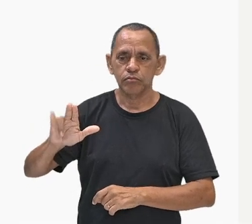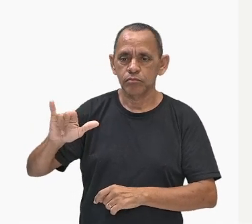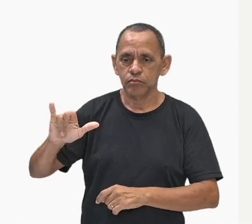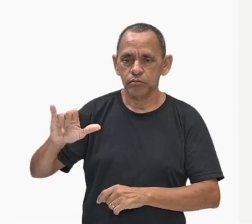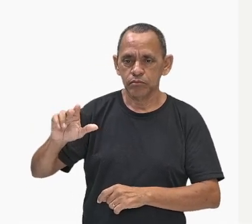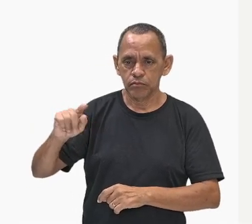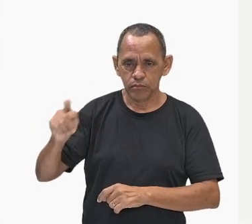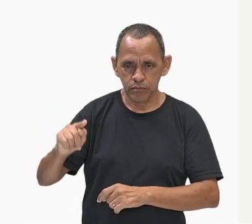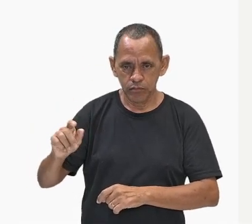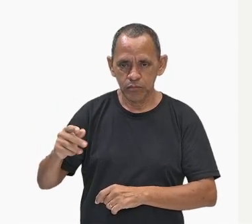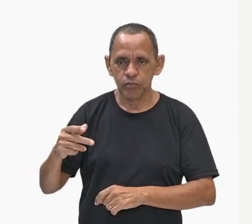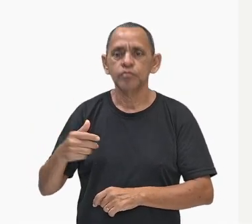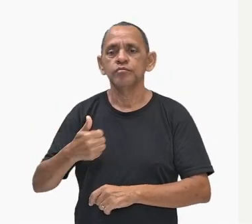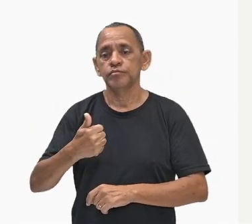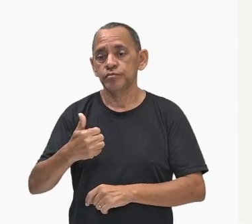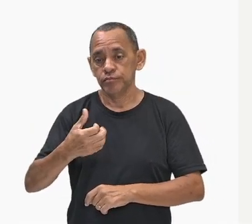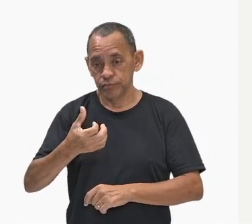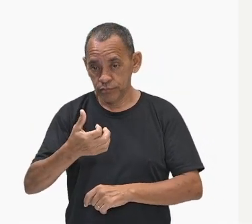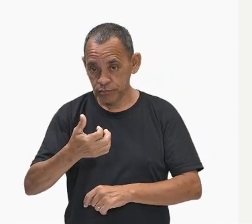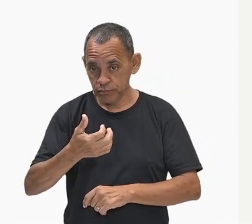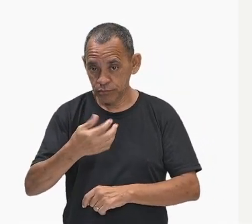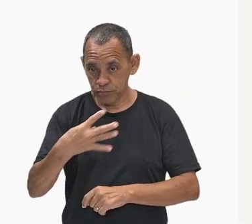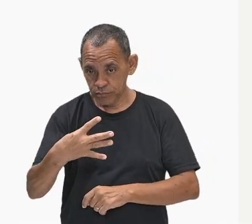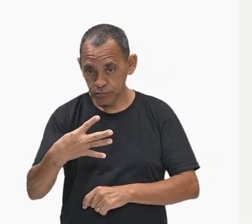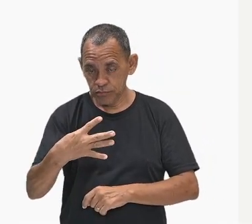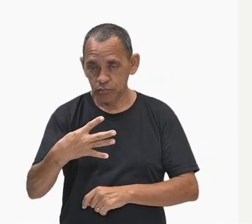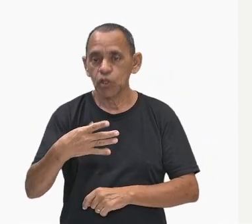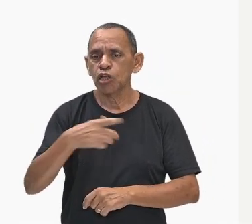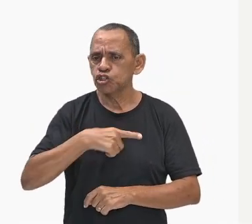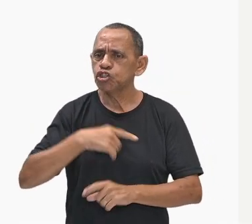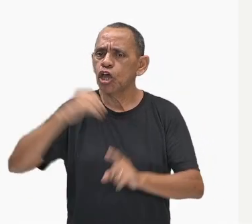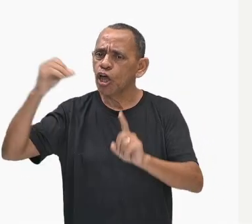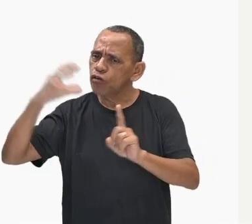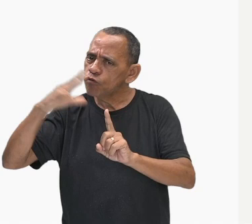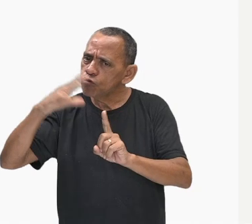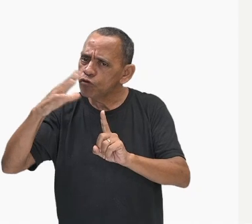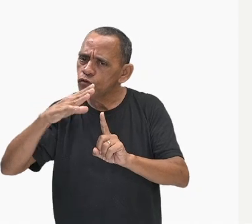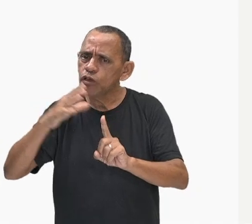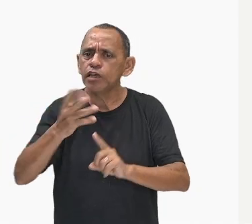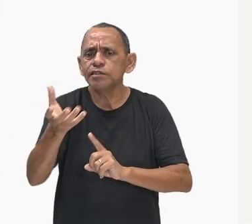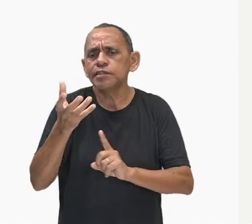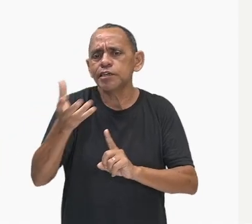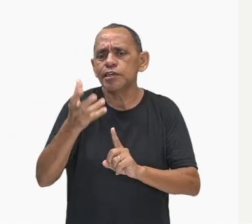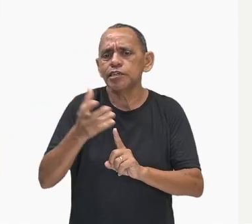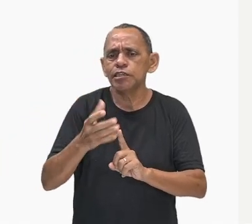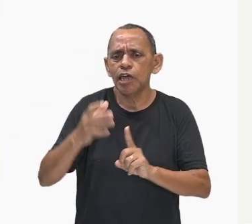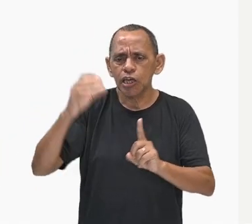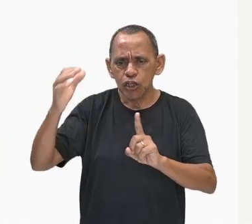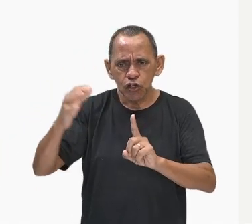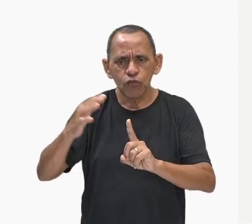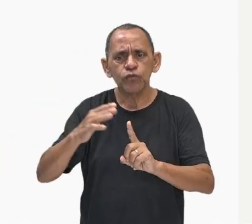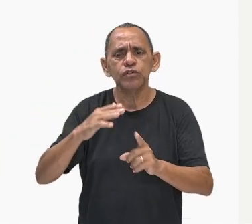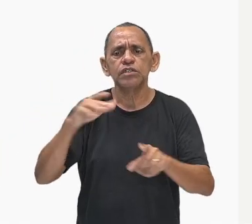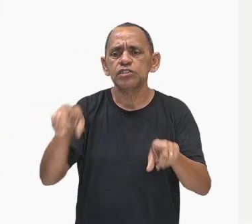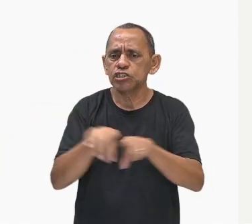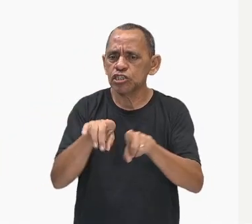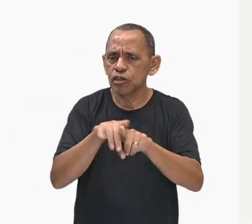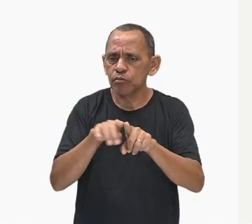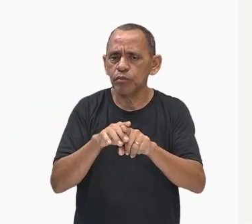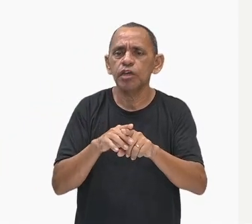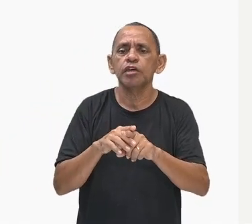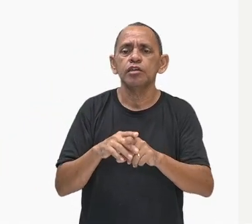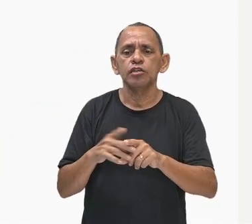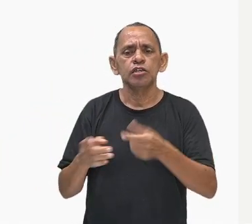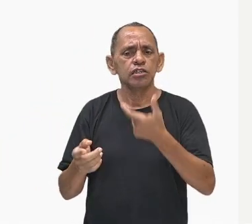Rei Sol, que tinha muita influência e queria que sua influência se estendesse pelos próprios domínios